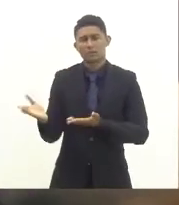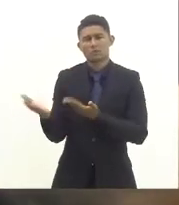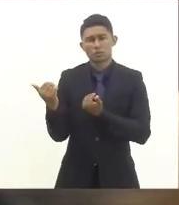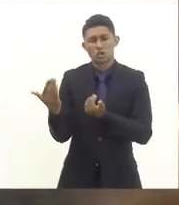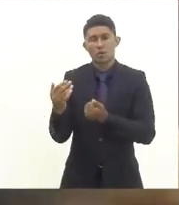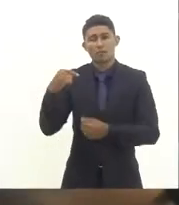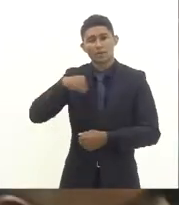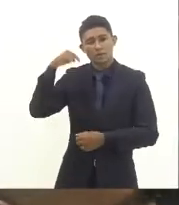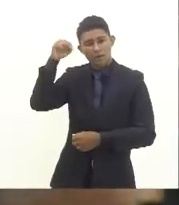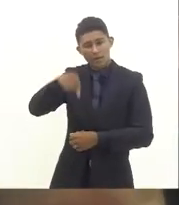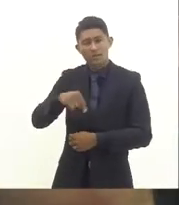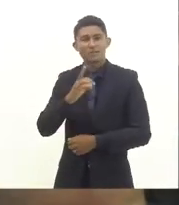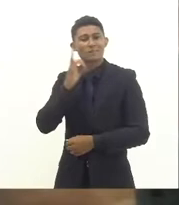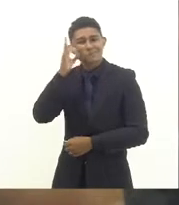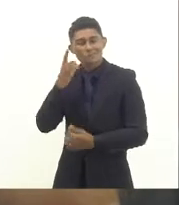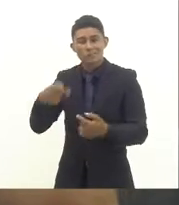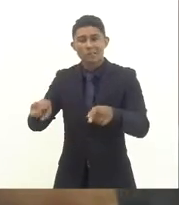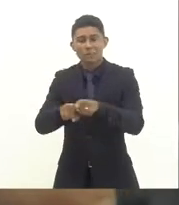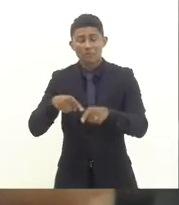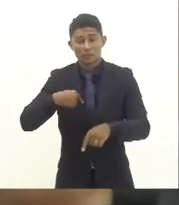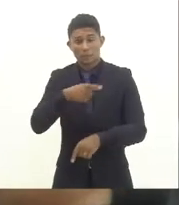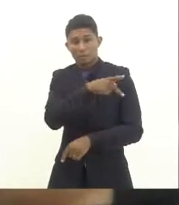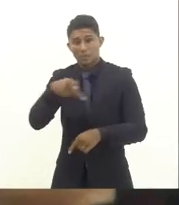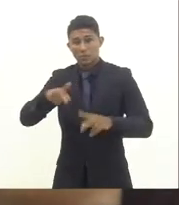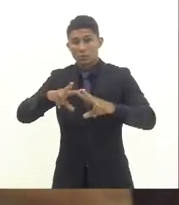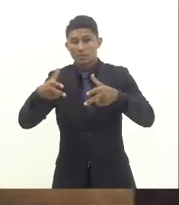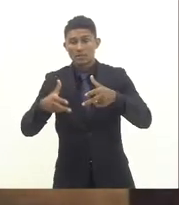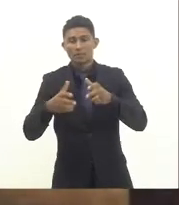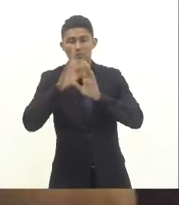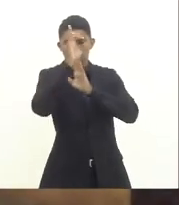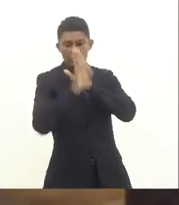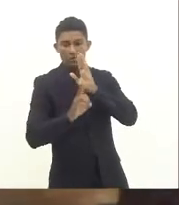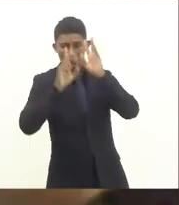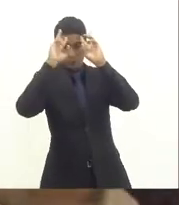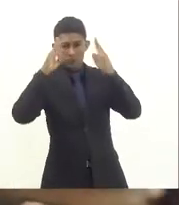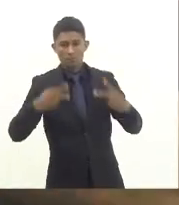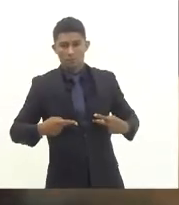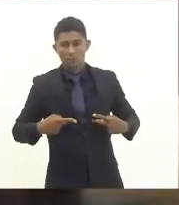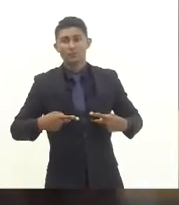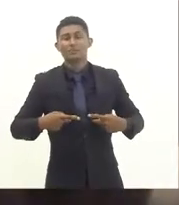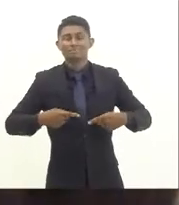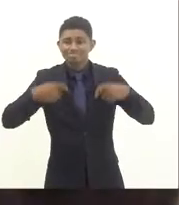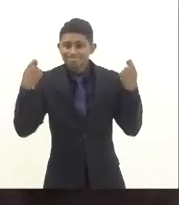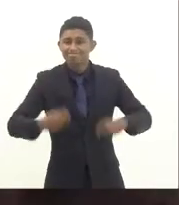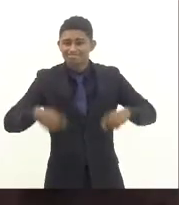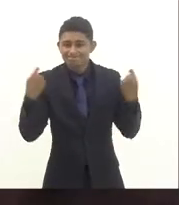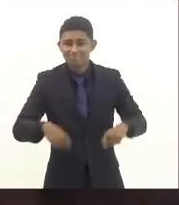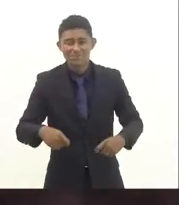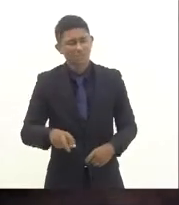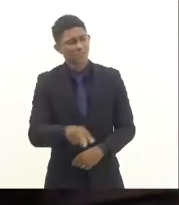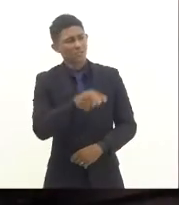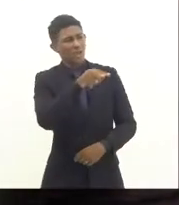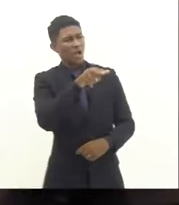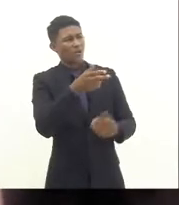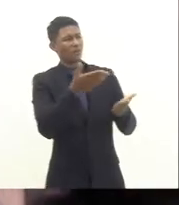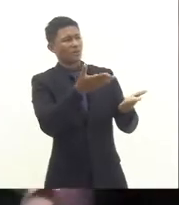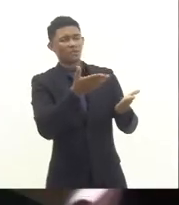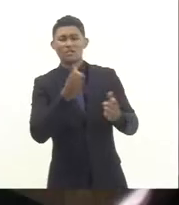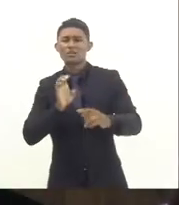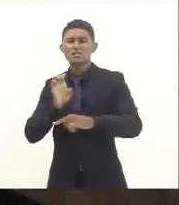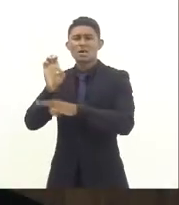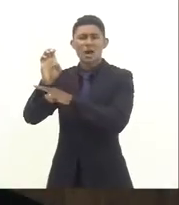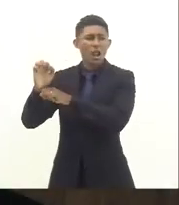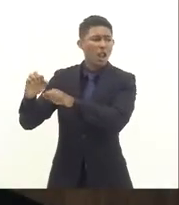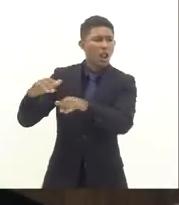Parlamento presidindo a comissão de direitos humanos e tendo que enfrentar mais uma chacina produzida pelo